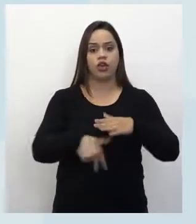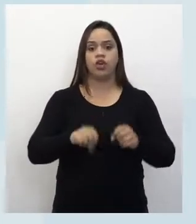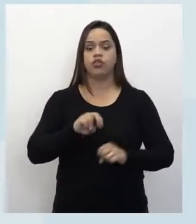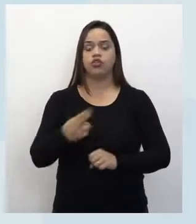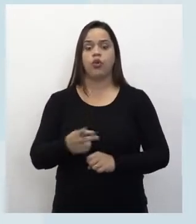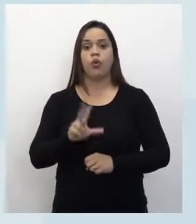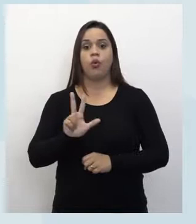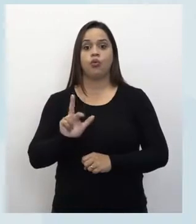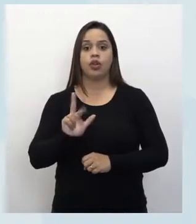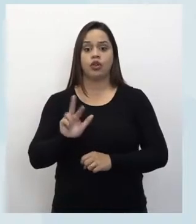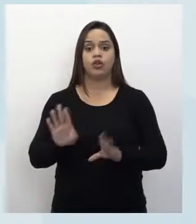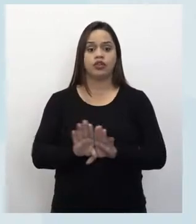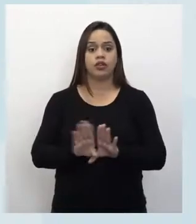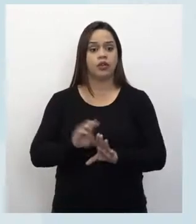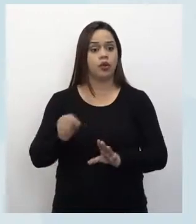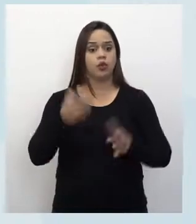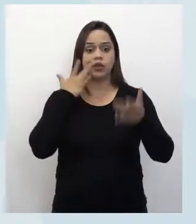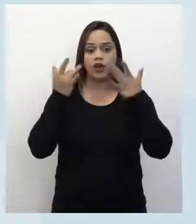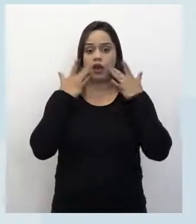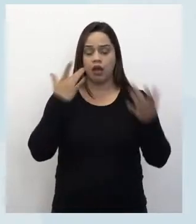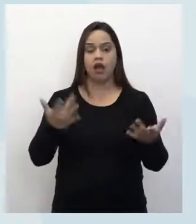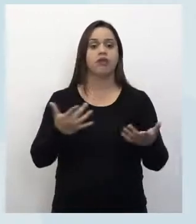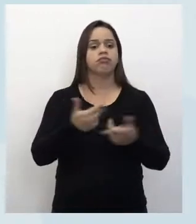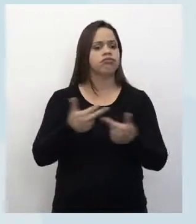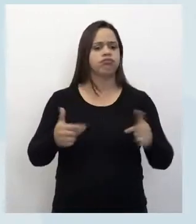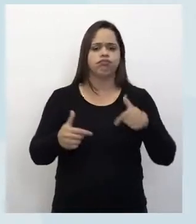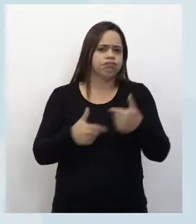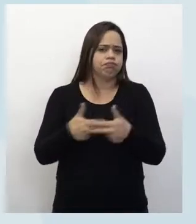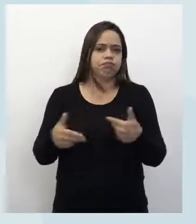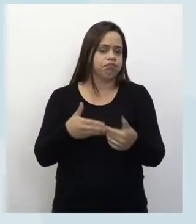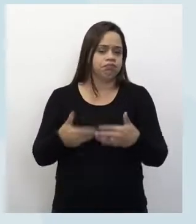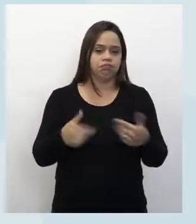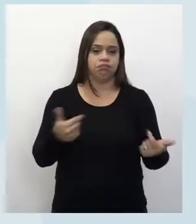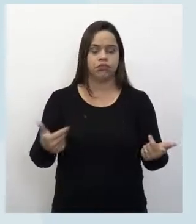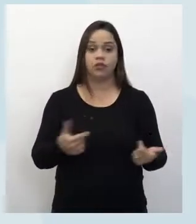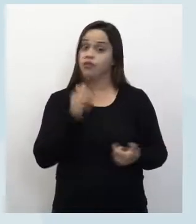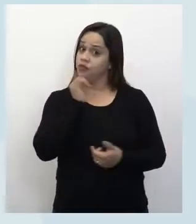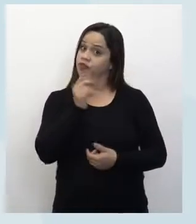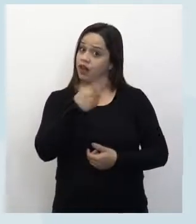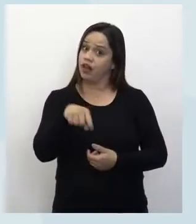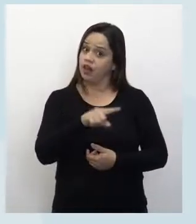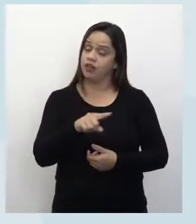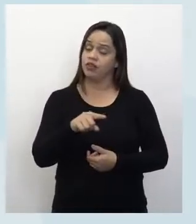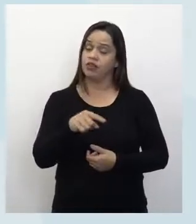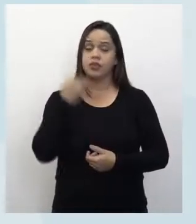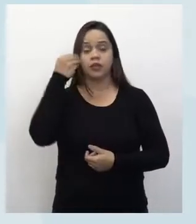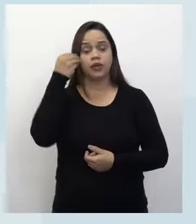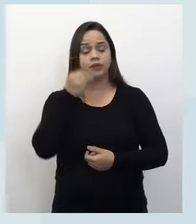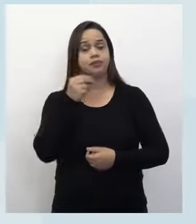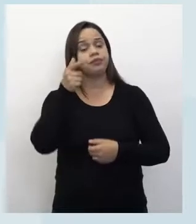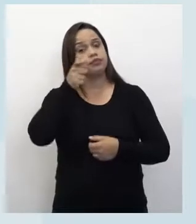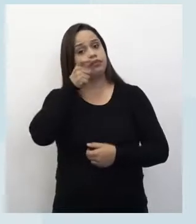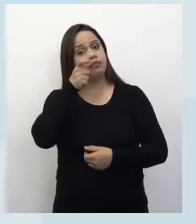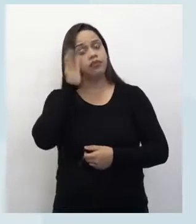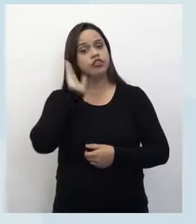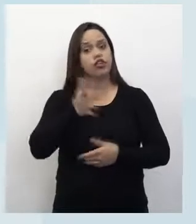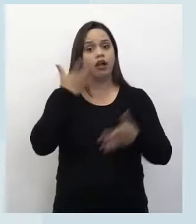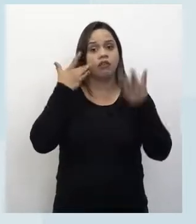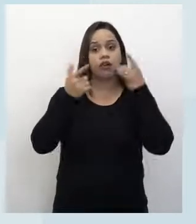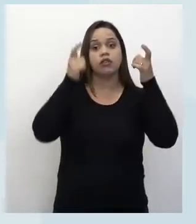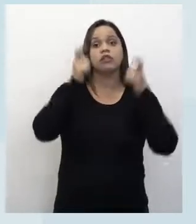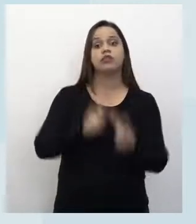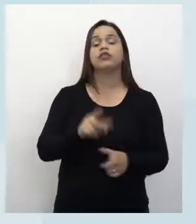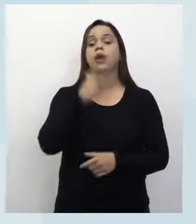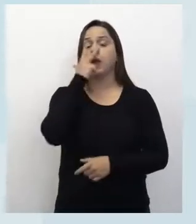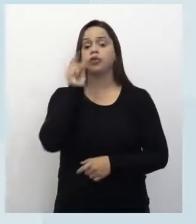ou teatro de objetos, ou algum outro. Comenta aqui como foi a sua experiência, qual desses teatros você assistiu, onde foi, o que você